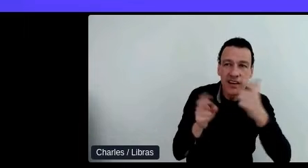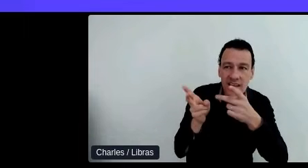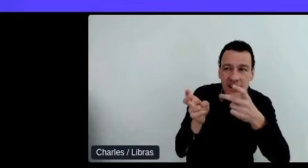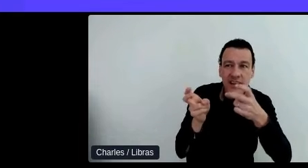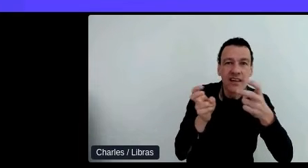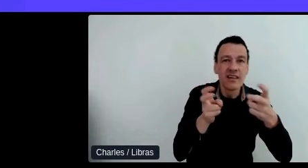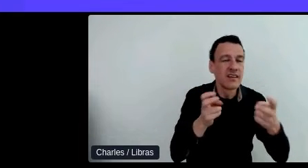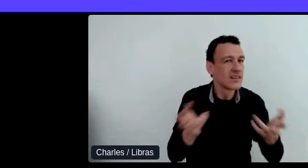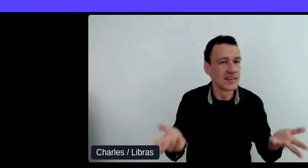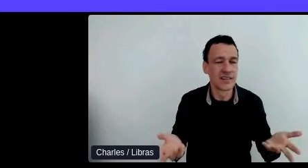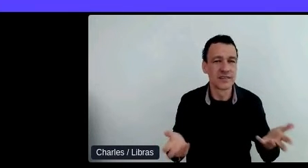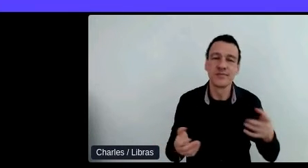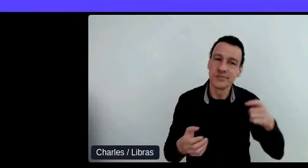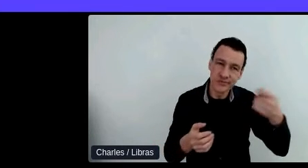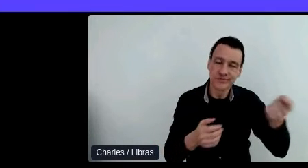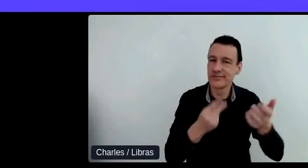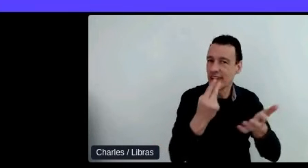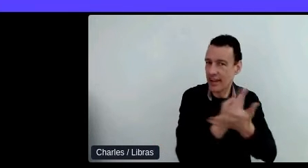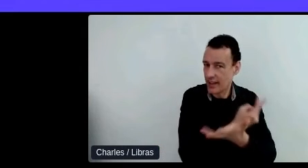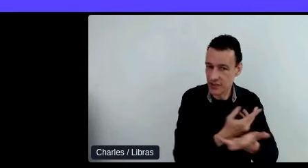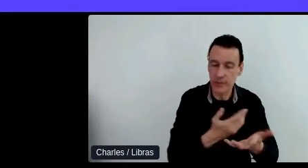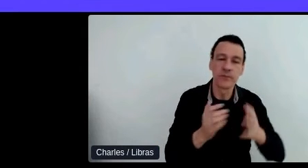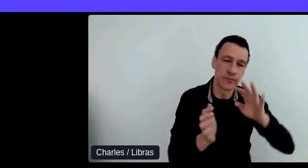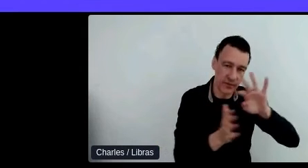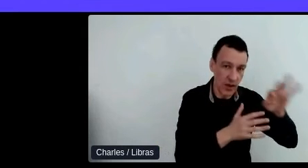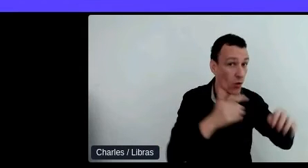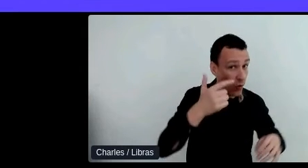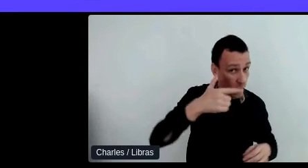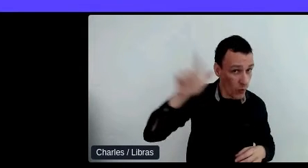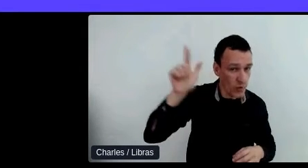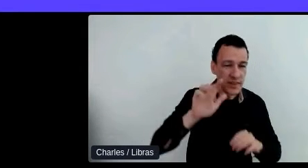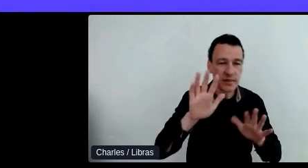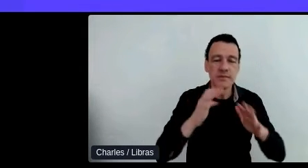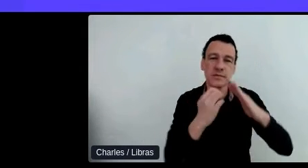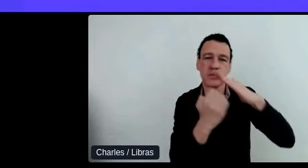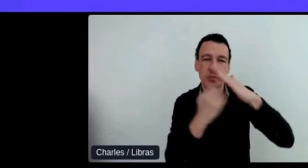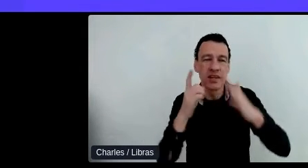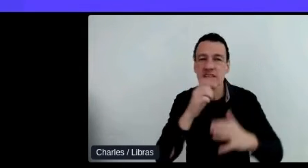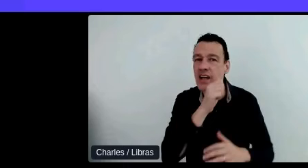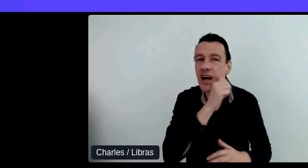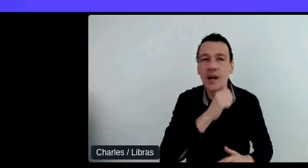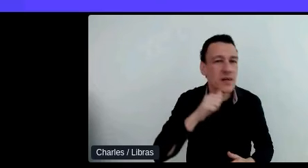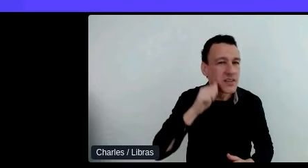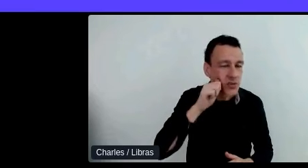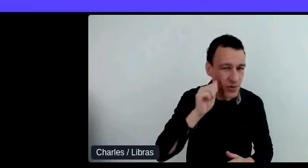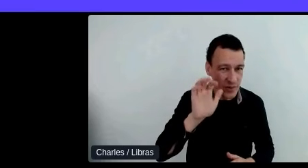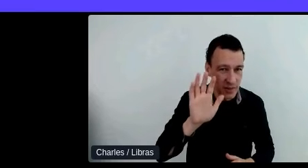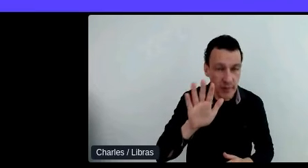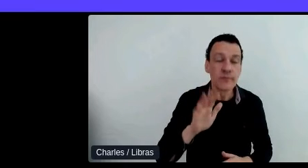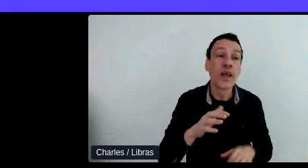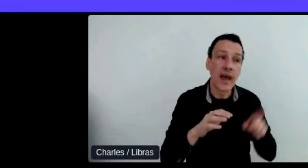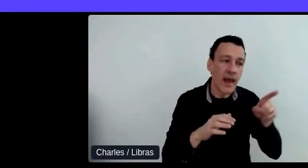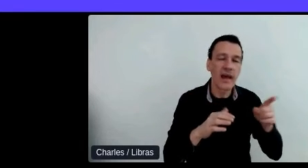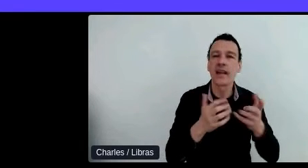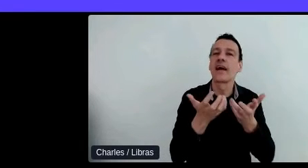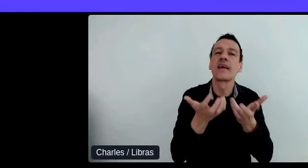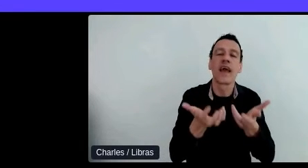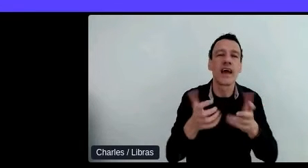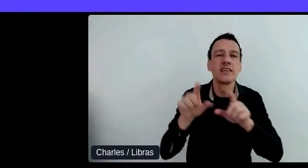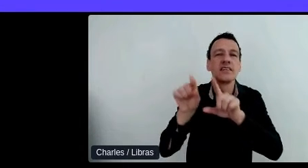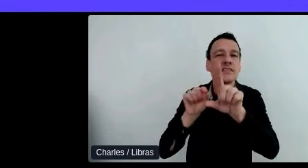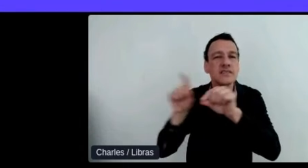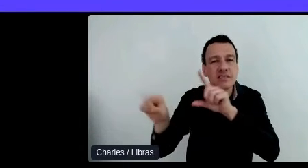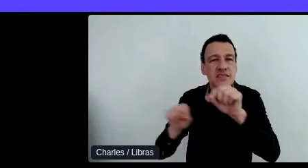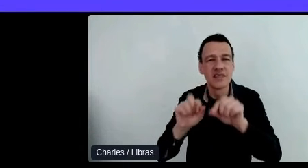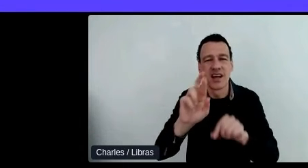artificial para ajudar, para facilitar do seu processo seletivo, no seu recrutamento de